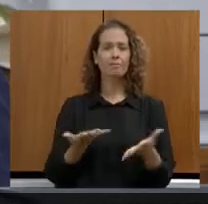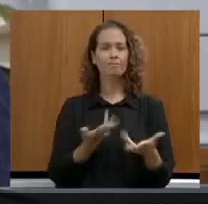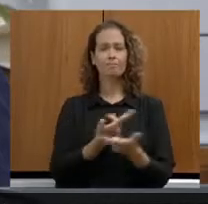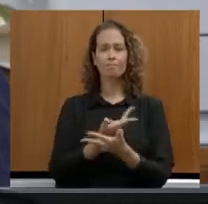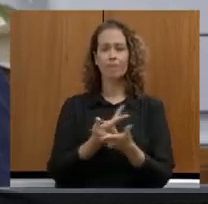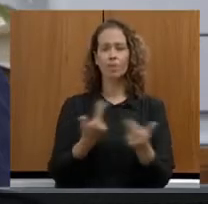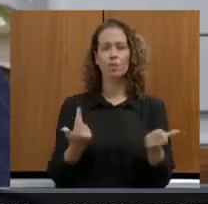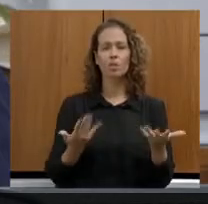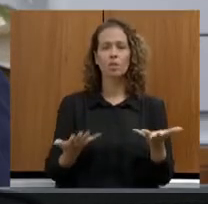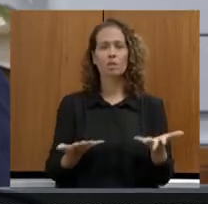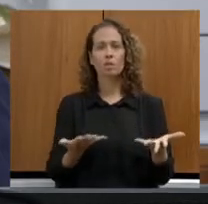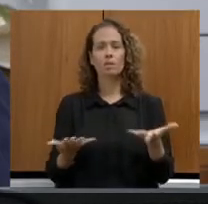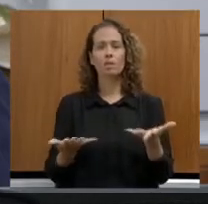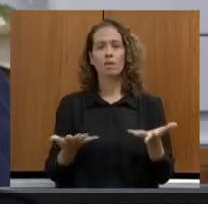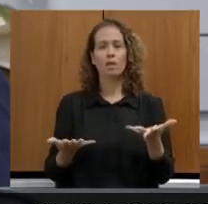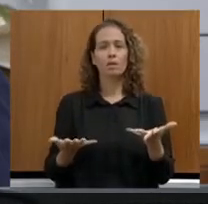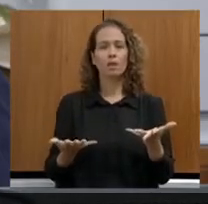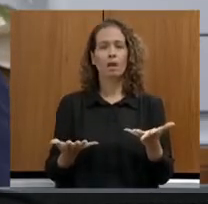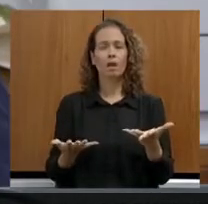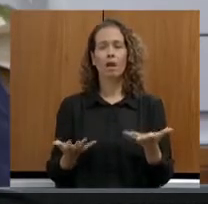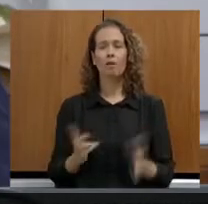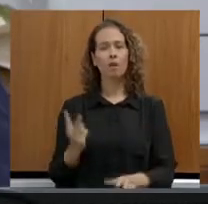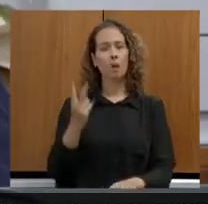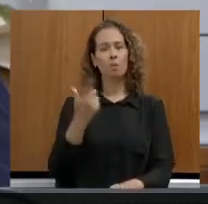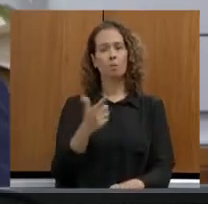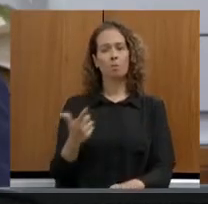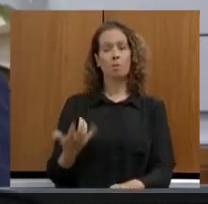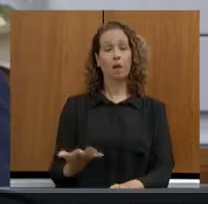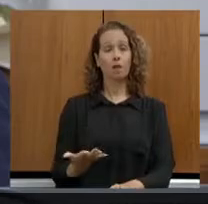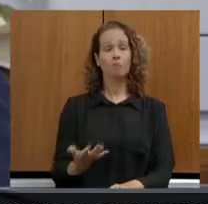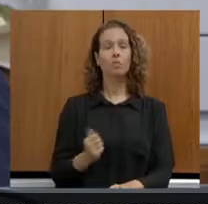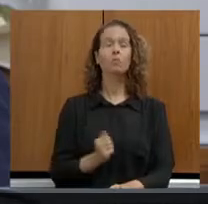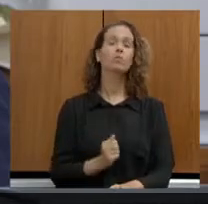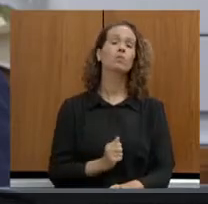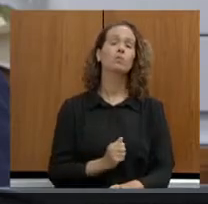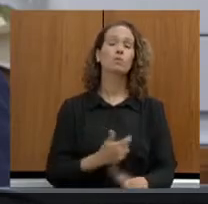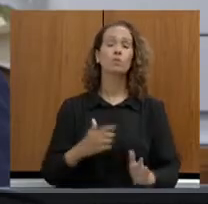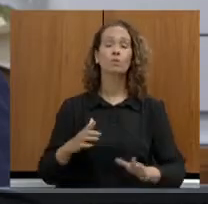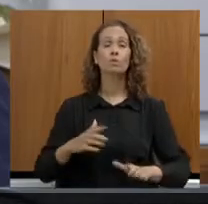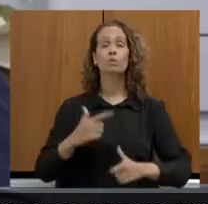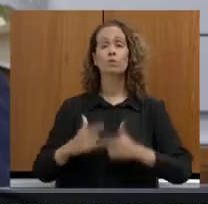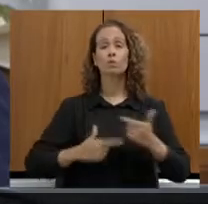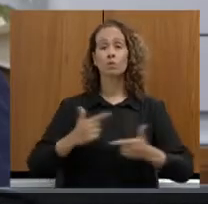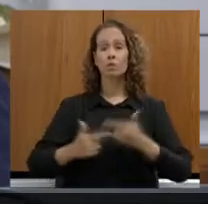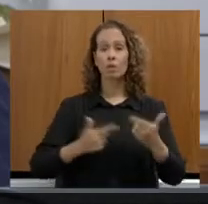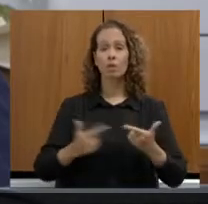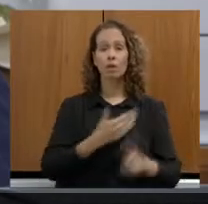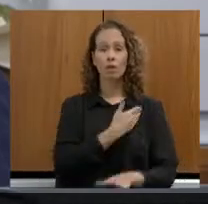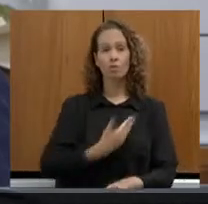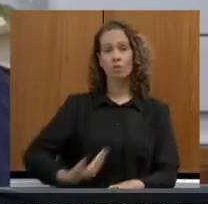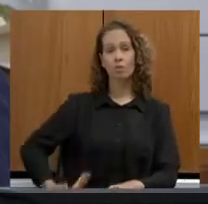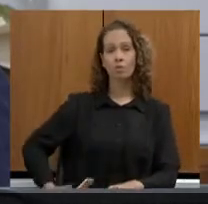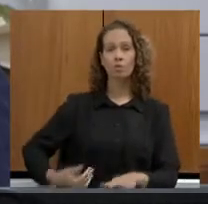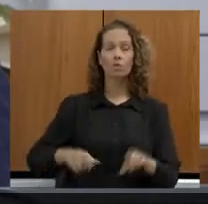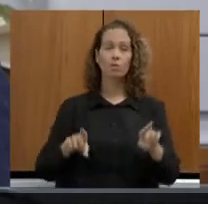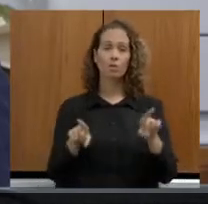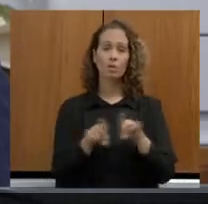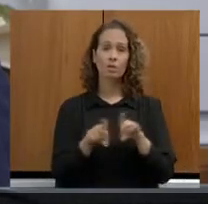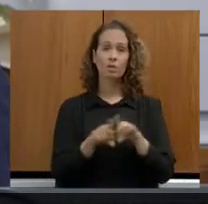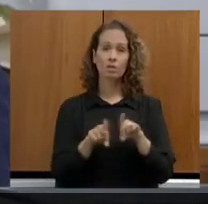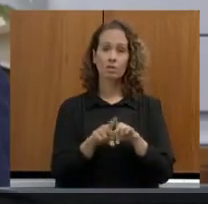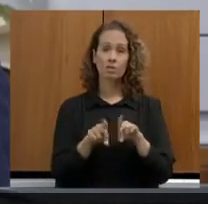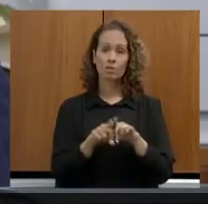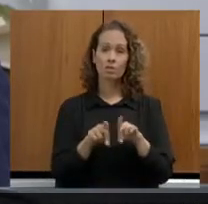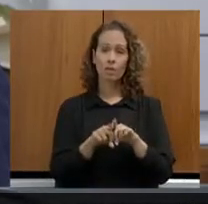a destruição total do serviço público e sobretudo dos Servidores Públicos que existem exatamente